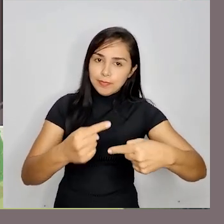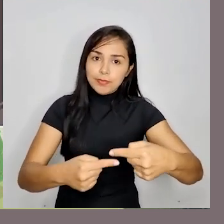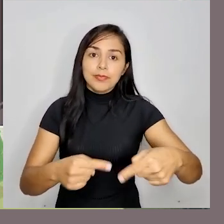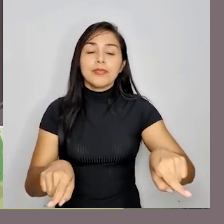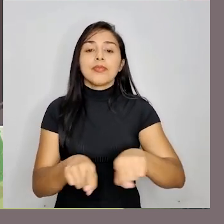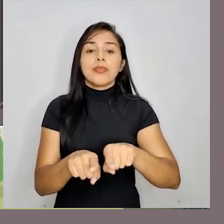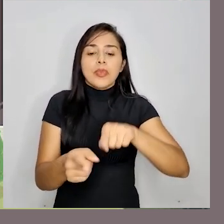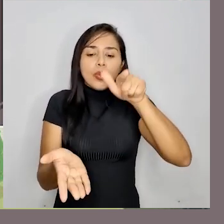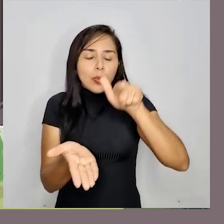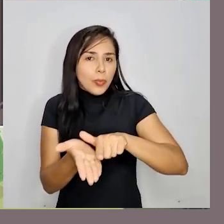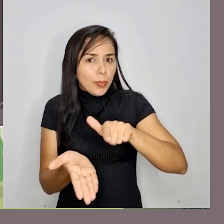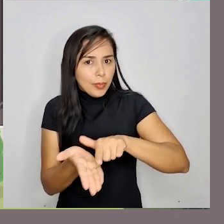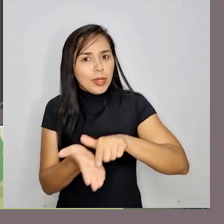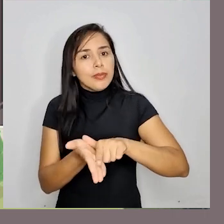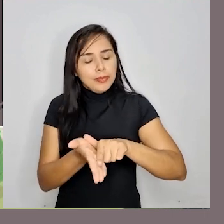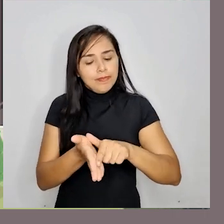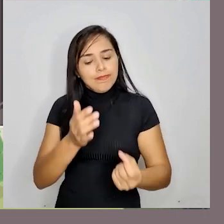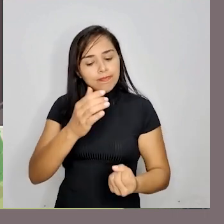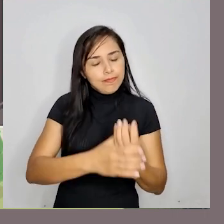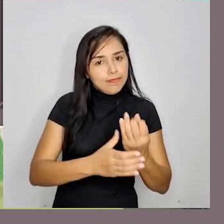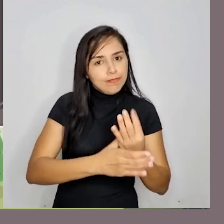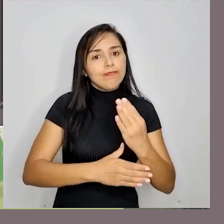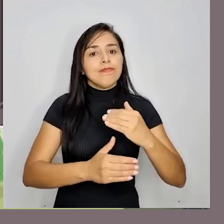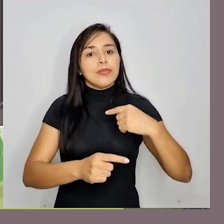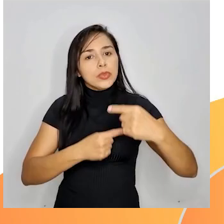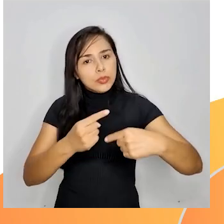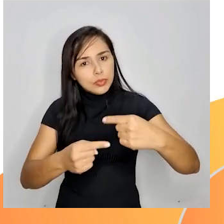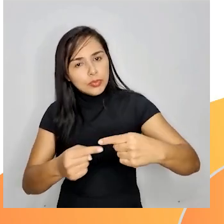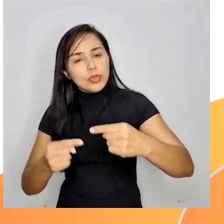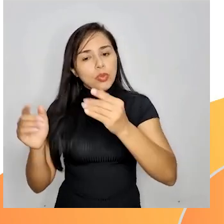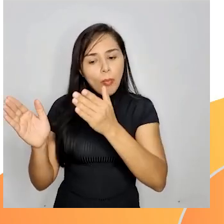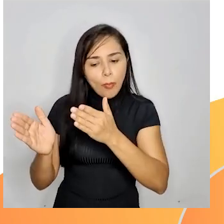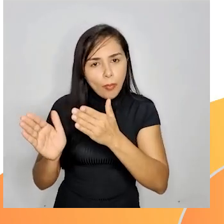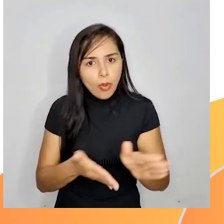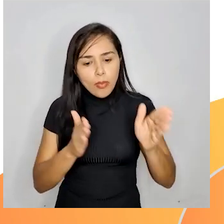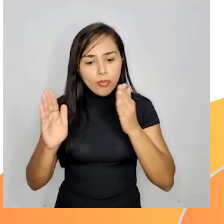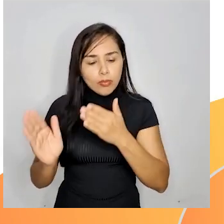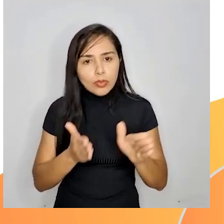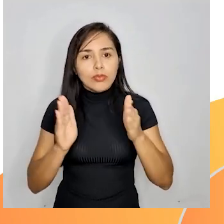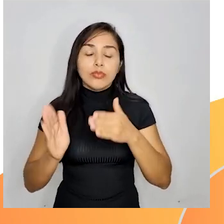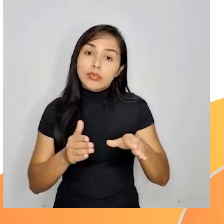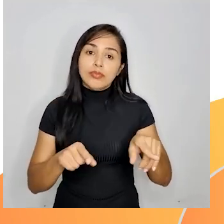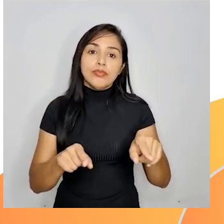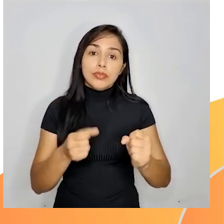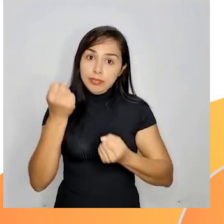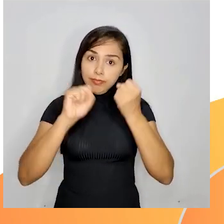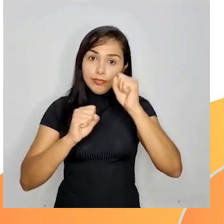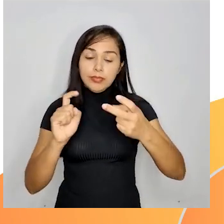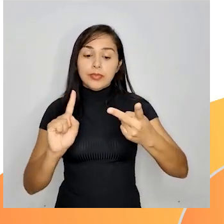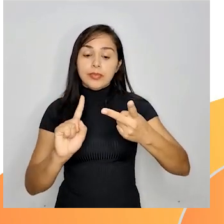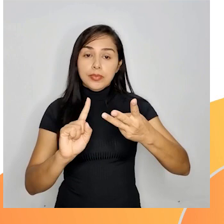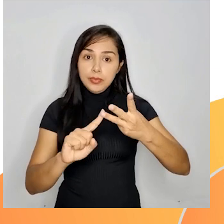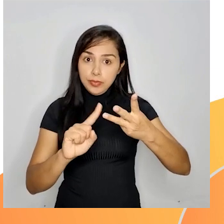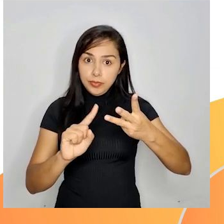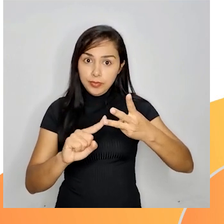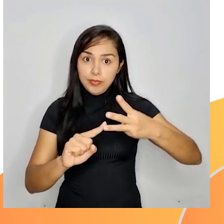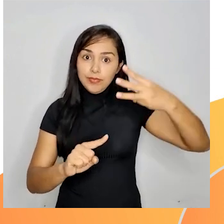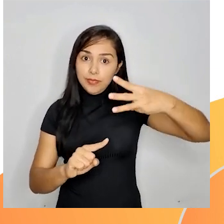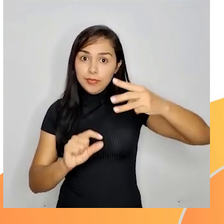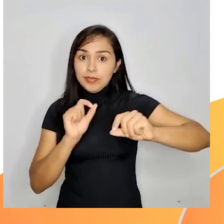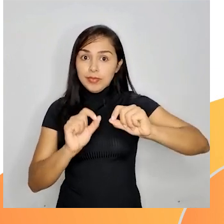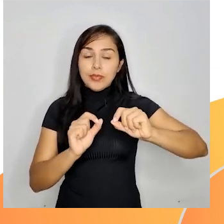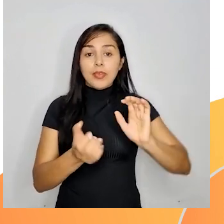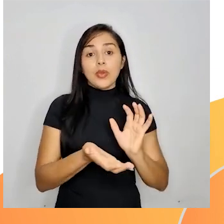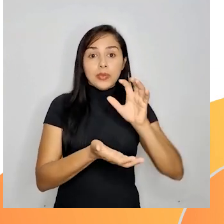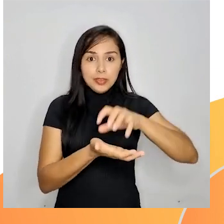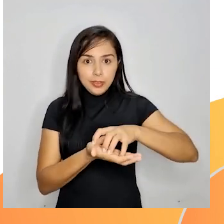para fazer os cadernos, os livros são produzidos. E o setor terciário é o setor onde tudo que é produzido